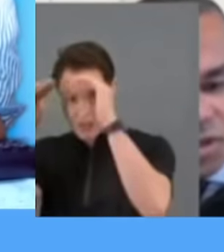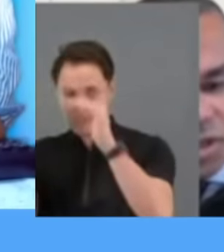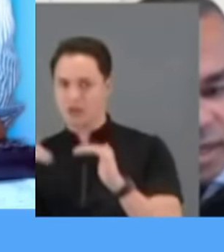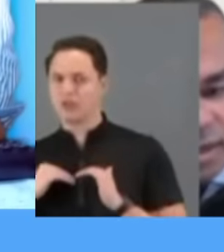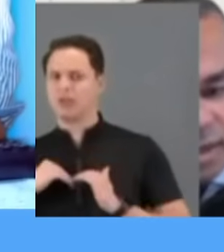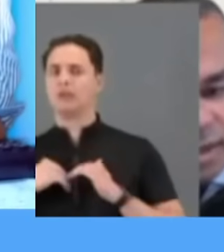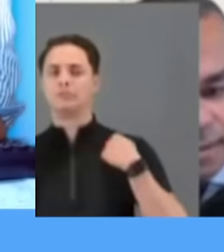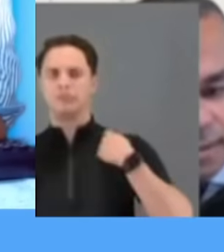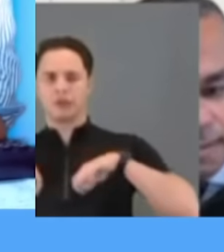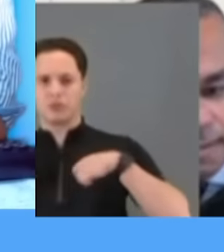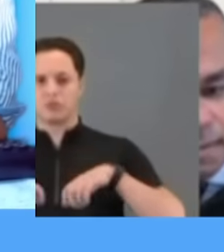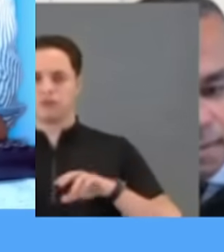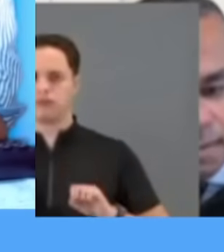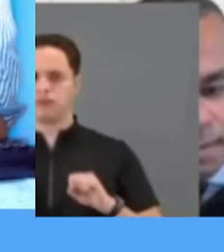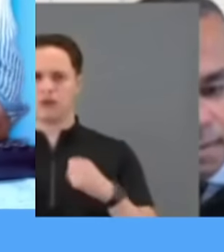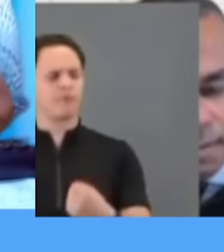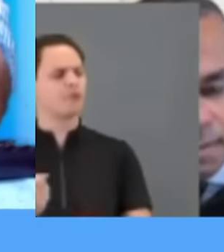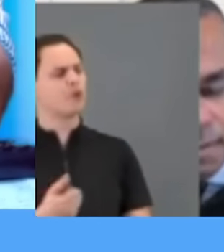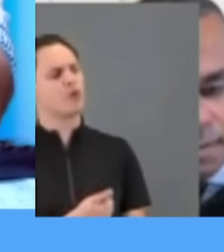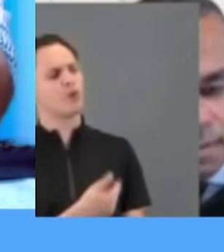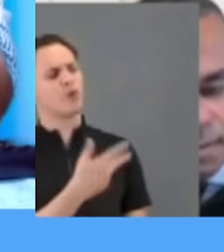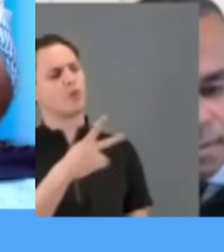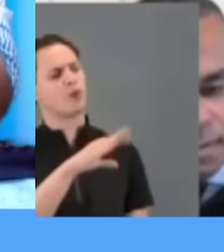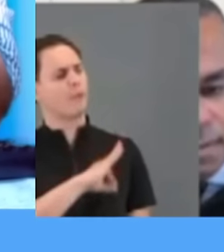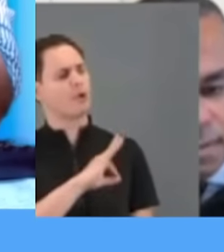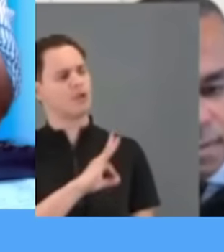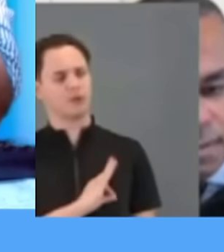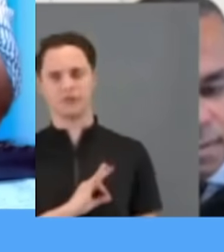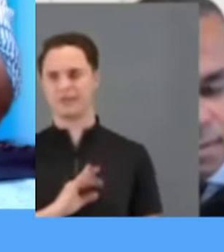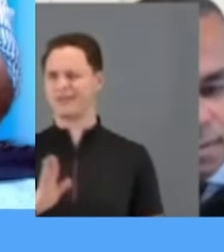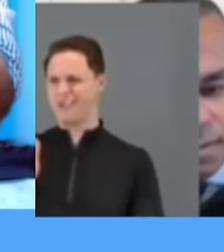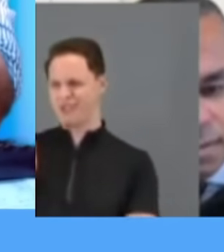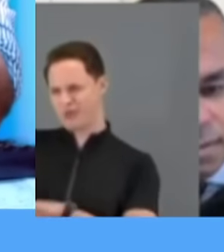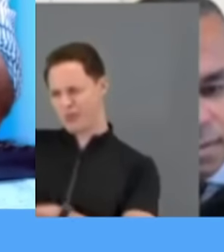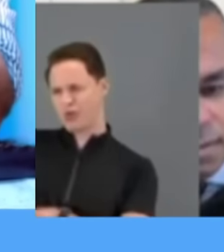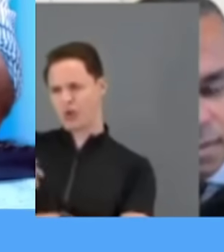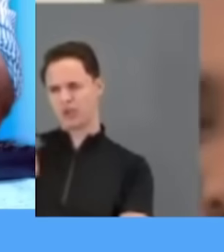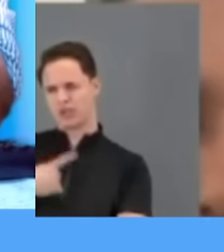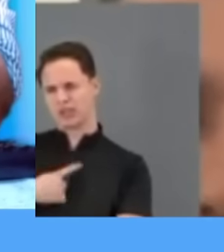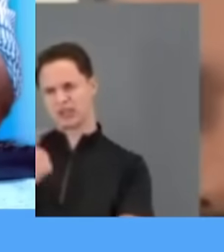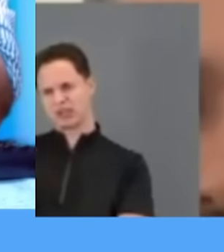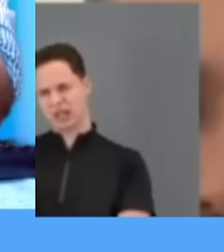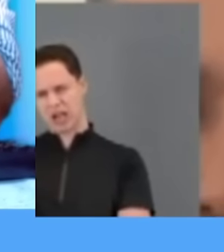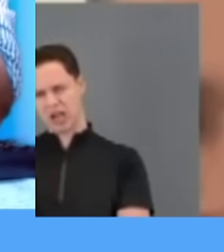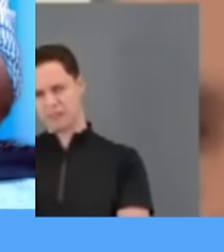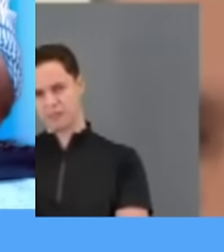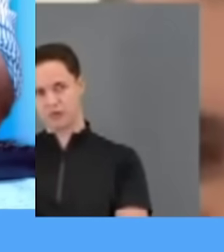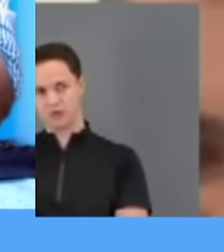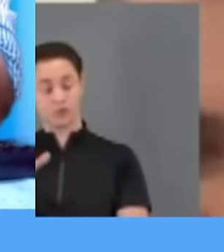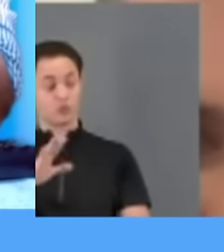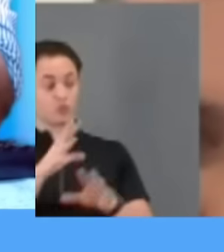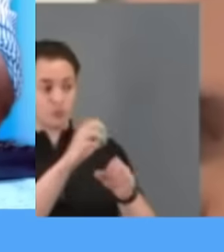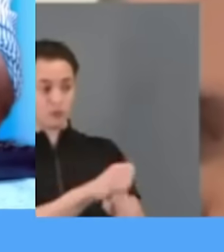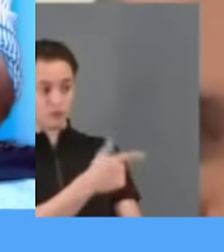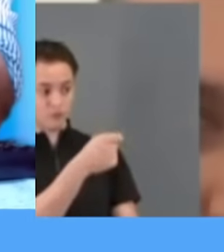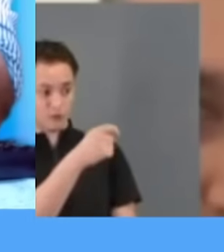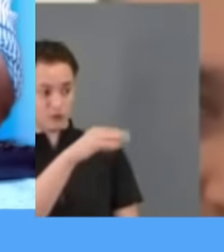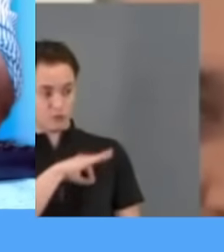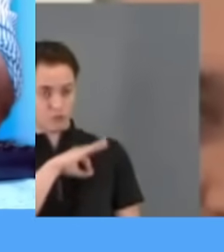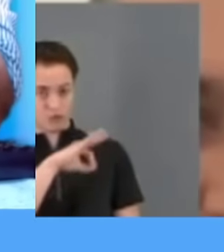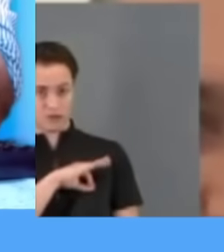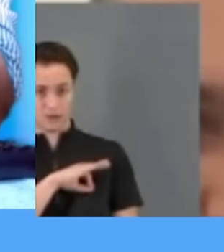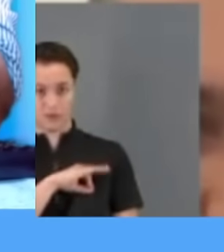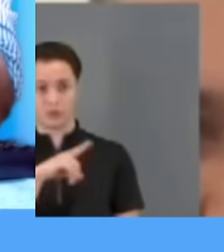quantos policiais ali? Que entraram lá, doutor, eu acho que nós entramos em 10. Nós tínhamos um total de 20 policiais. Nós